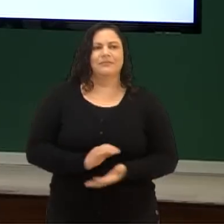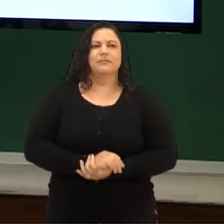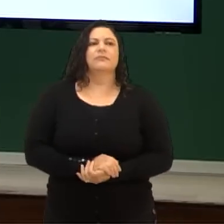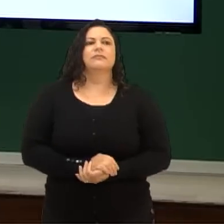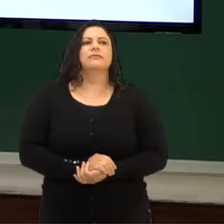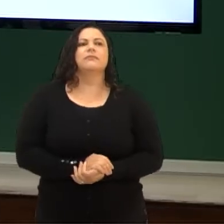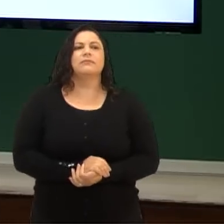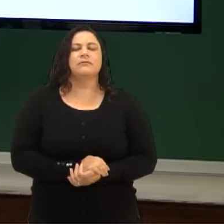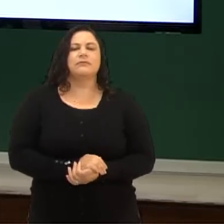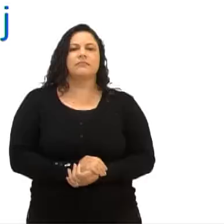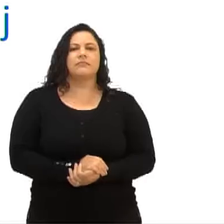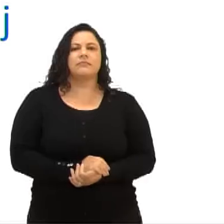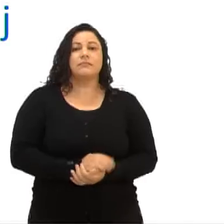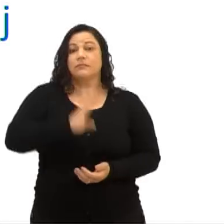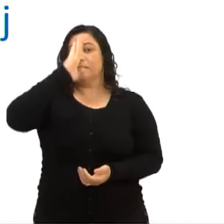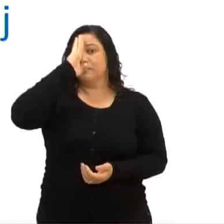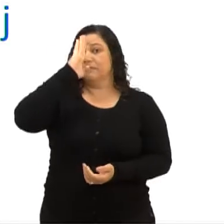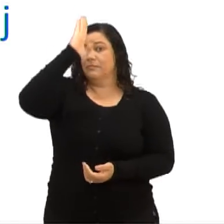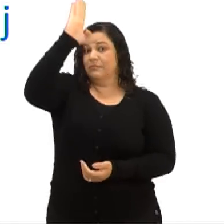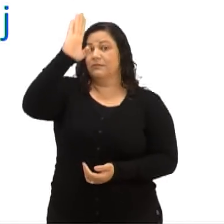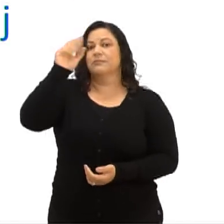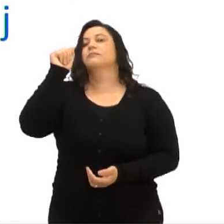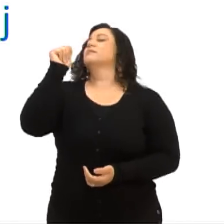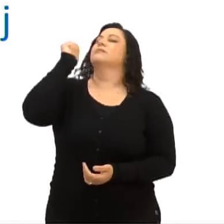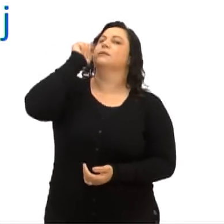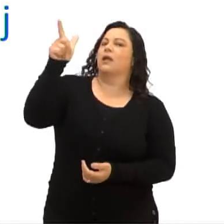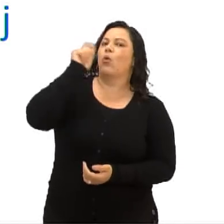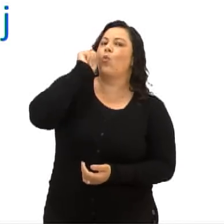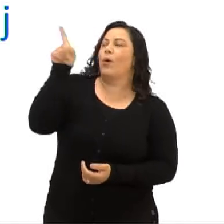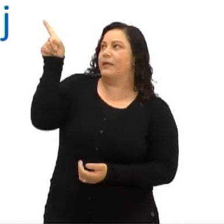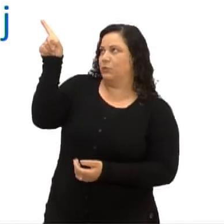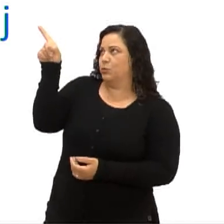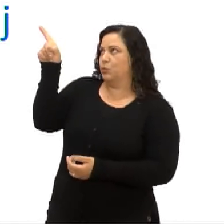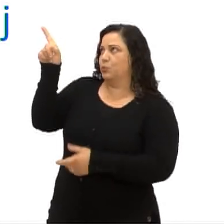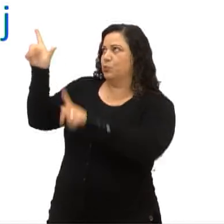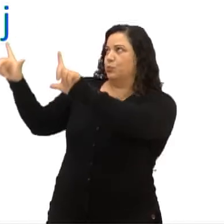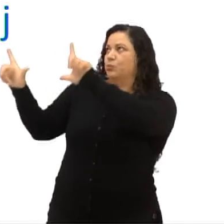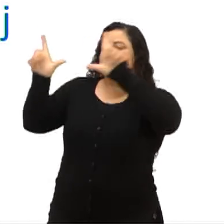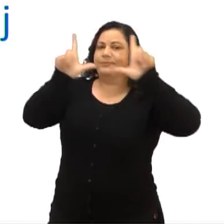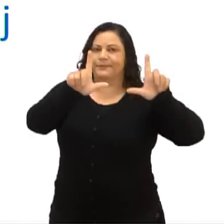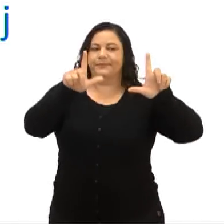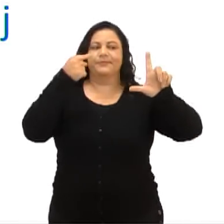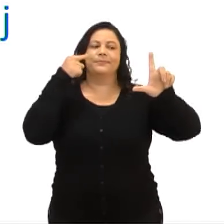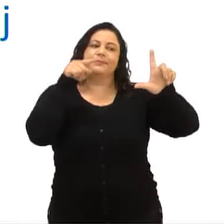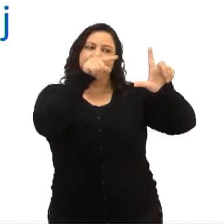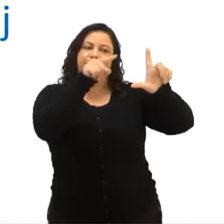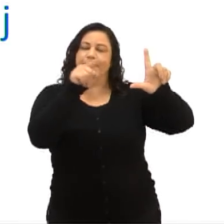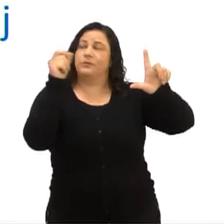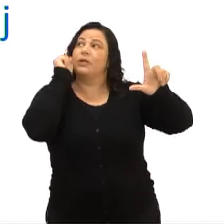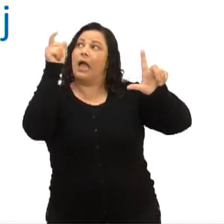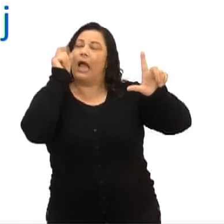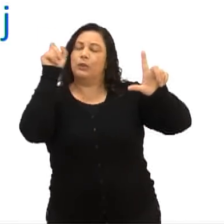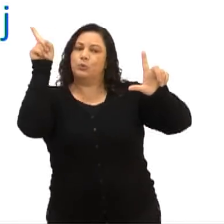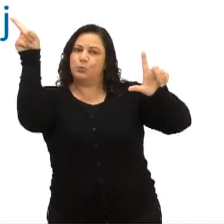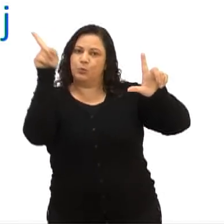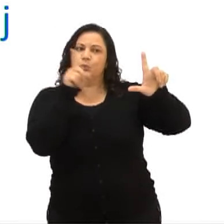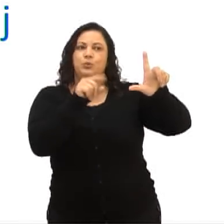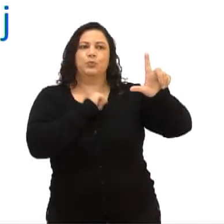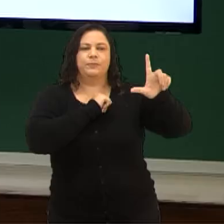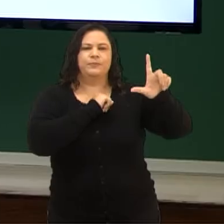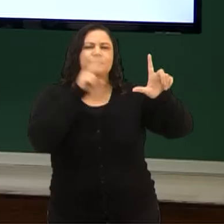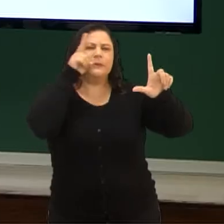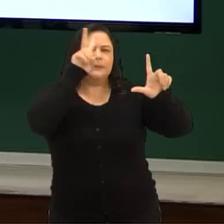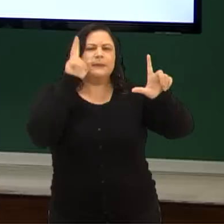Olha só, a principal é a azul. Por quê? Porque é assim que a gente trabalha com continhas. Fiz assim para vocês lembrarem